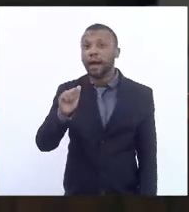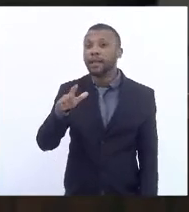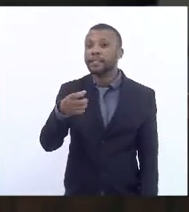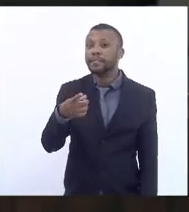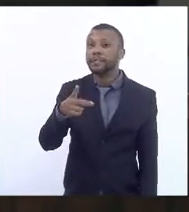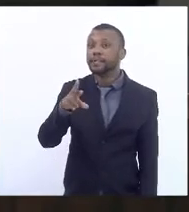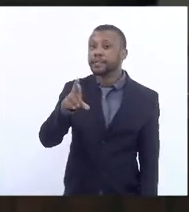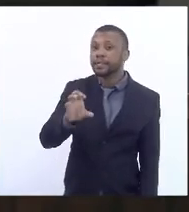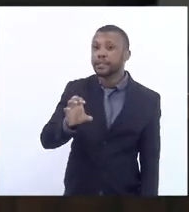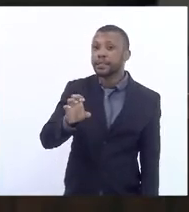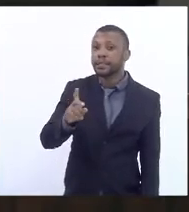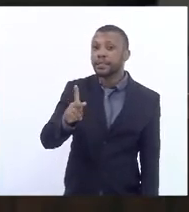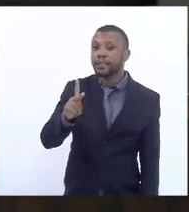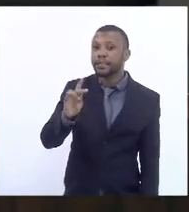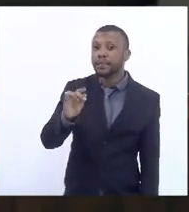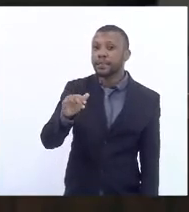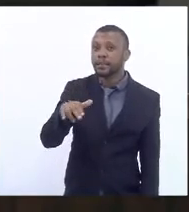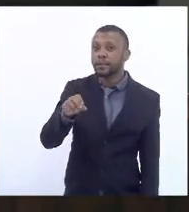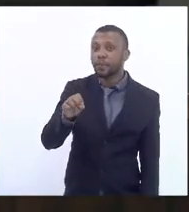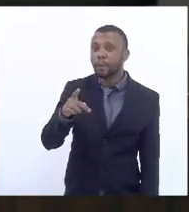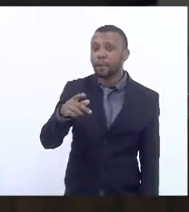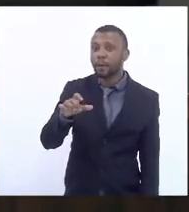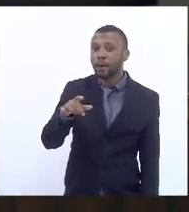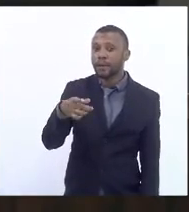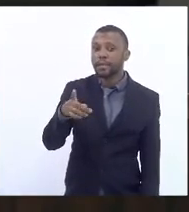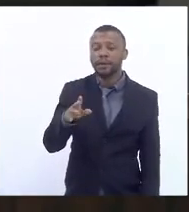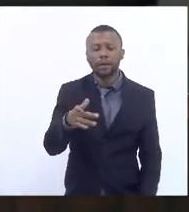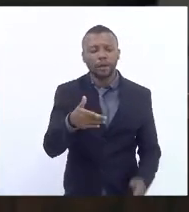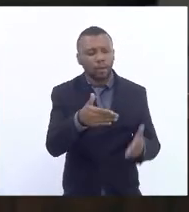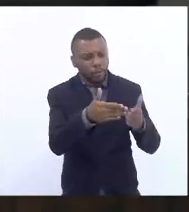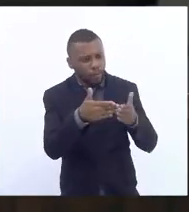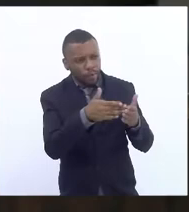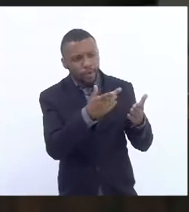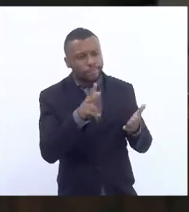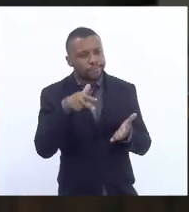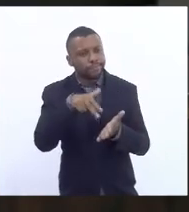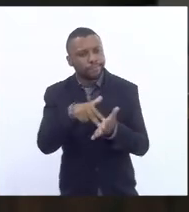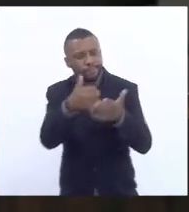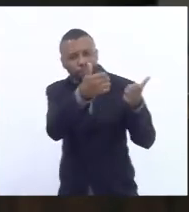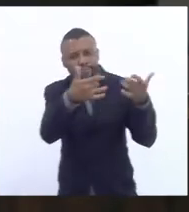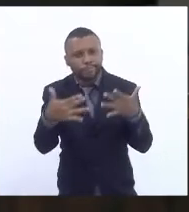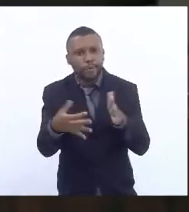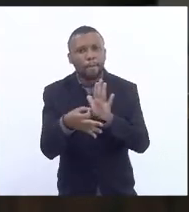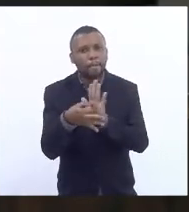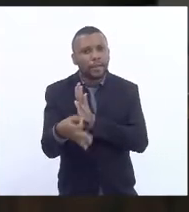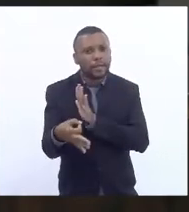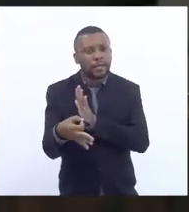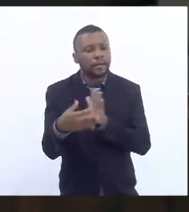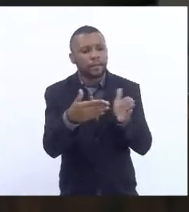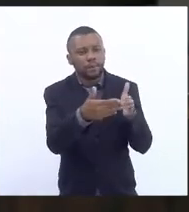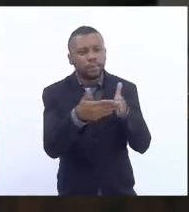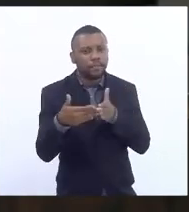Deputado Alexandre Knoploch. Ô, Lucinha, libera o deputado Alexandre Knoploch para emitir um parecer aqui no projeto, por gentileza.